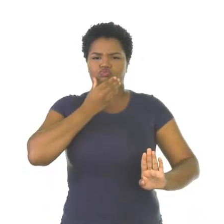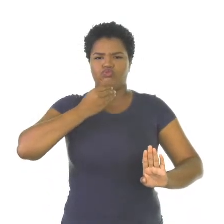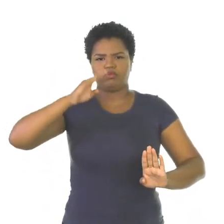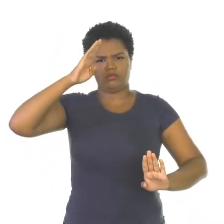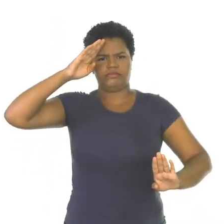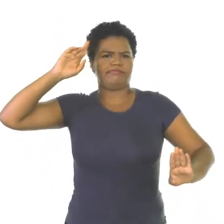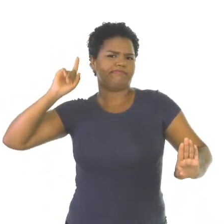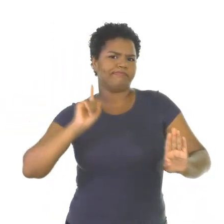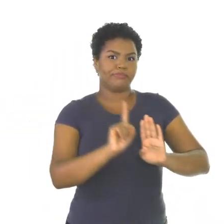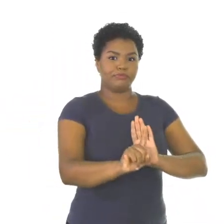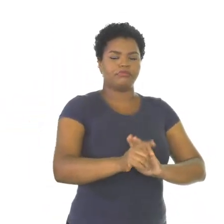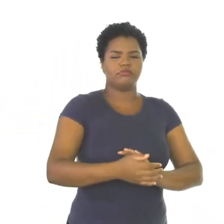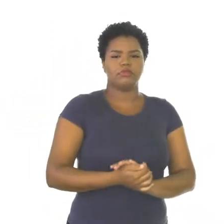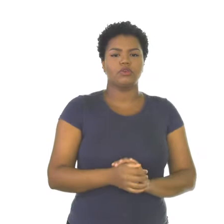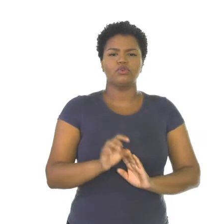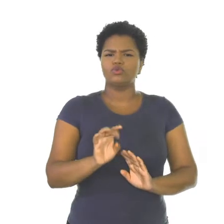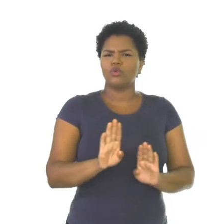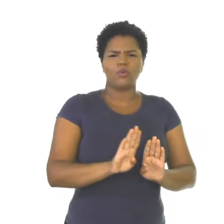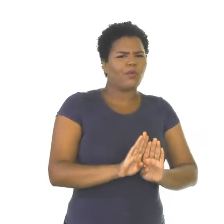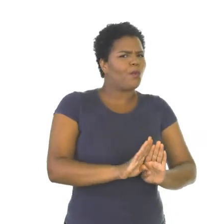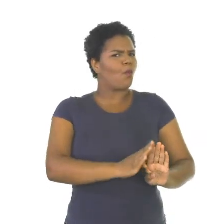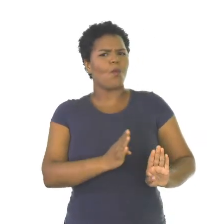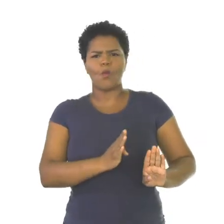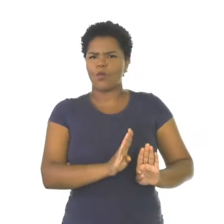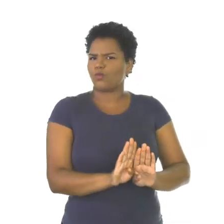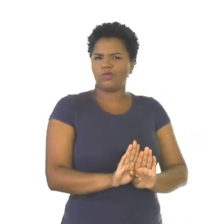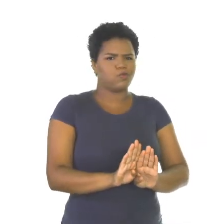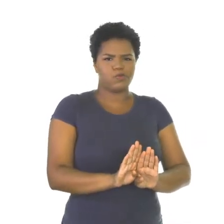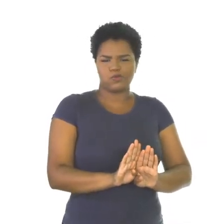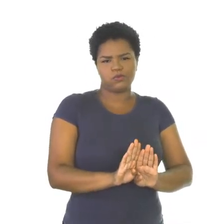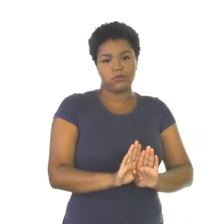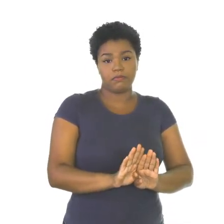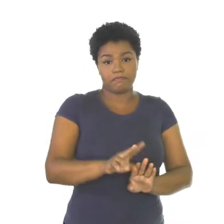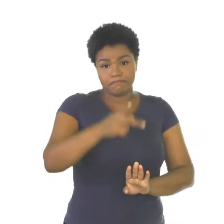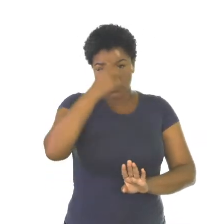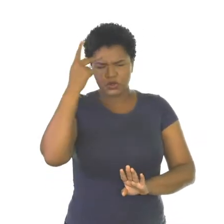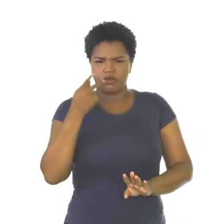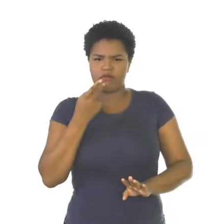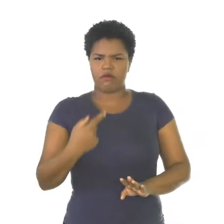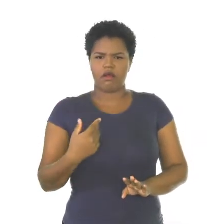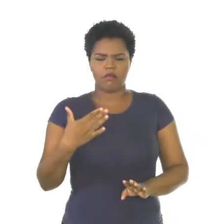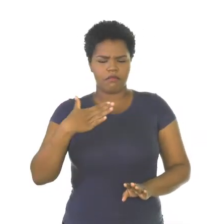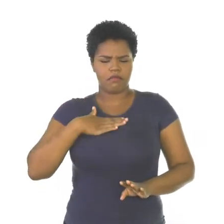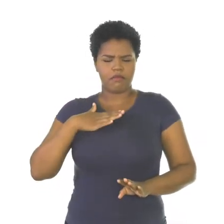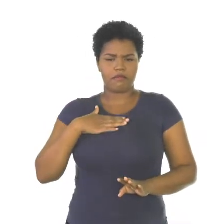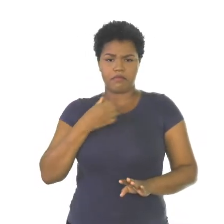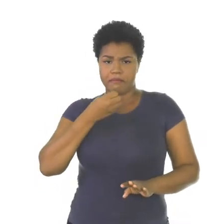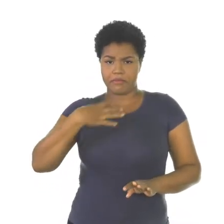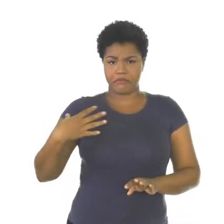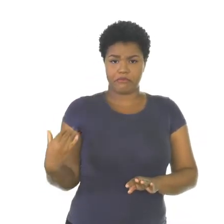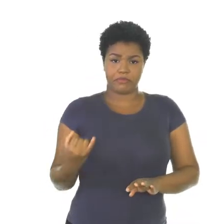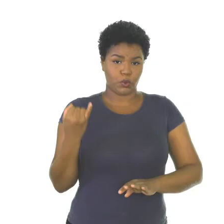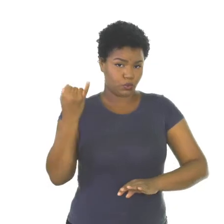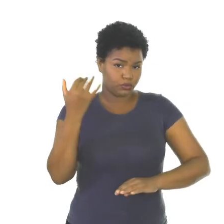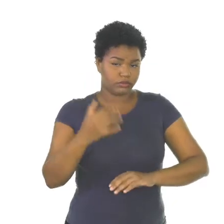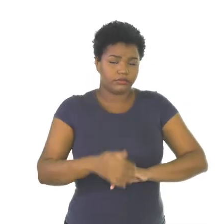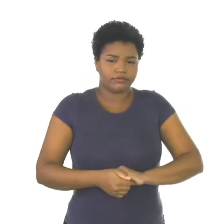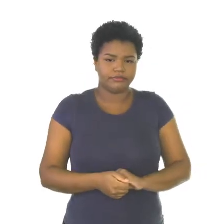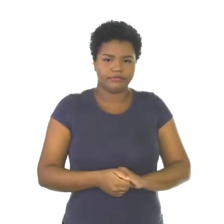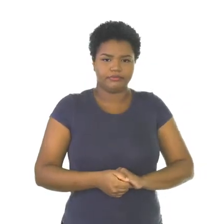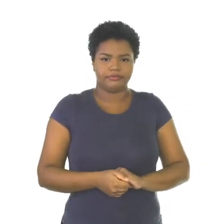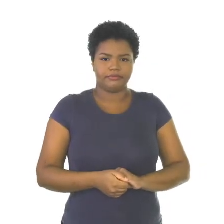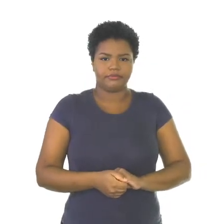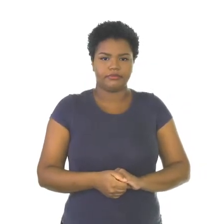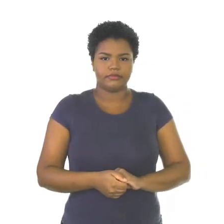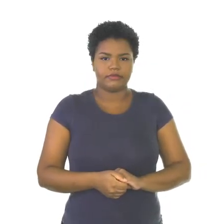capitão. Só não abro para gente que diz, a mim bem me importa,